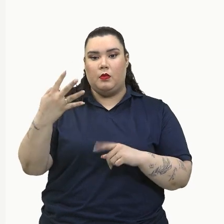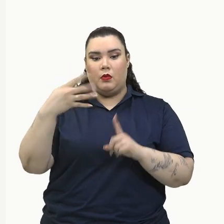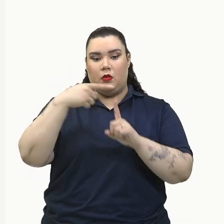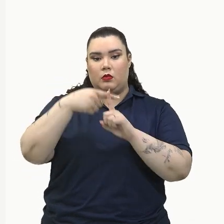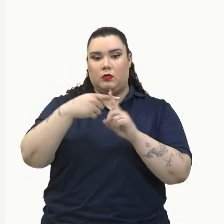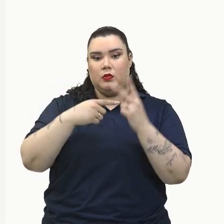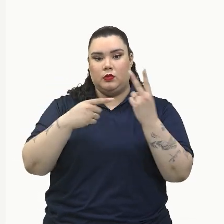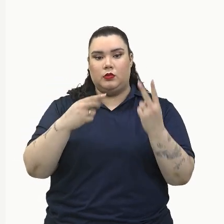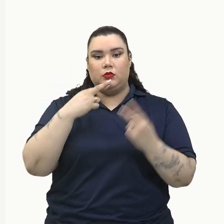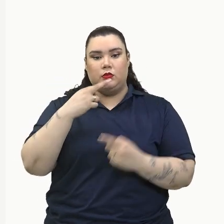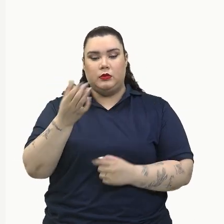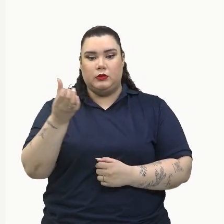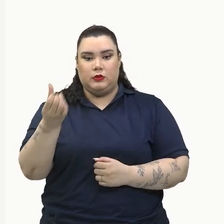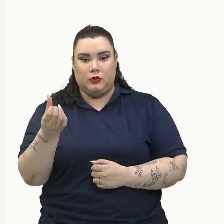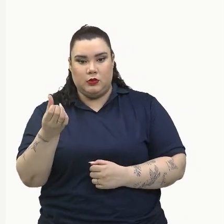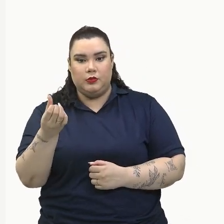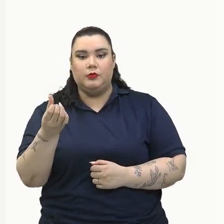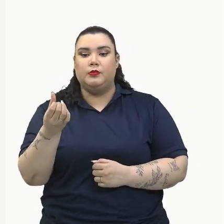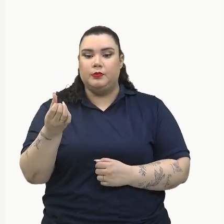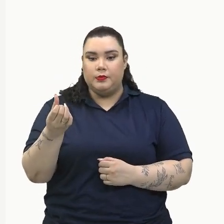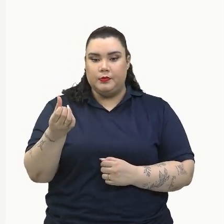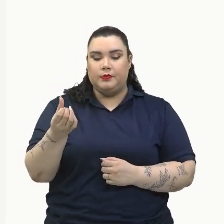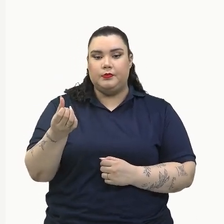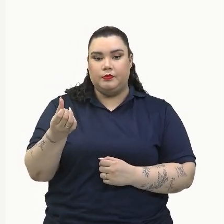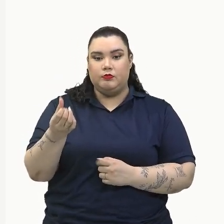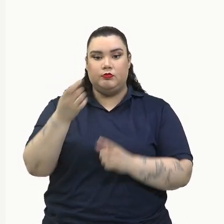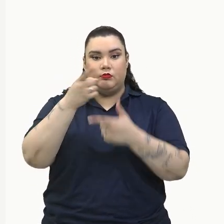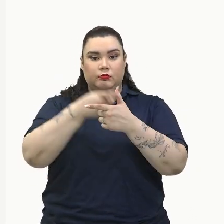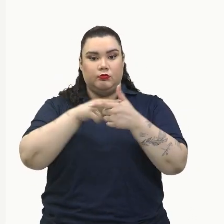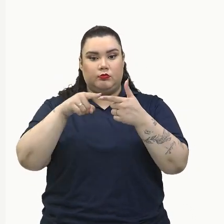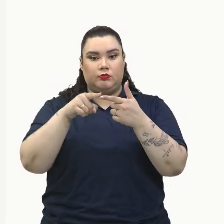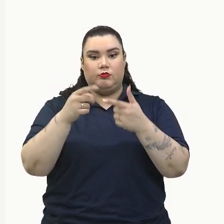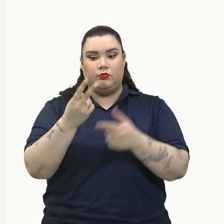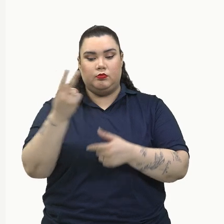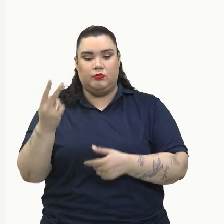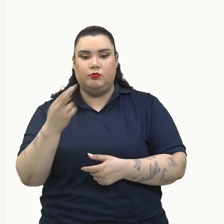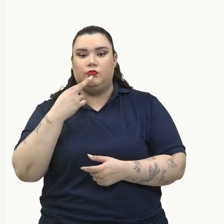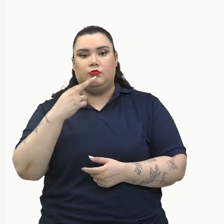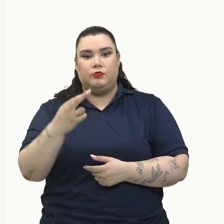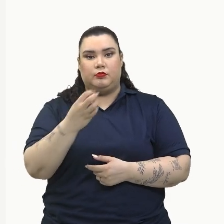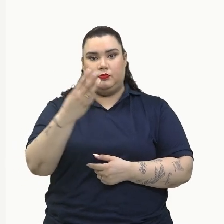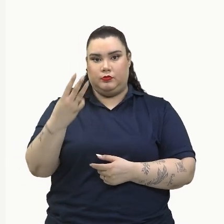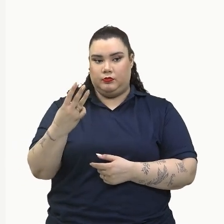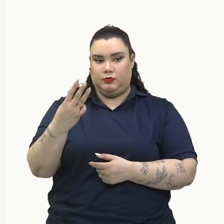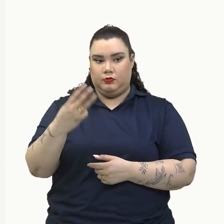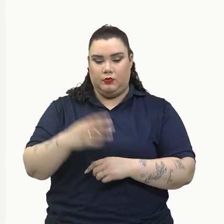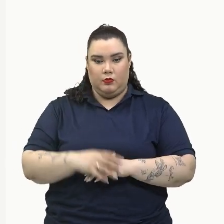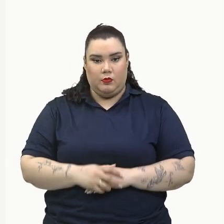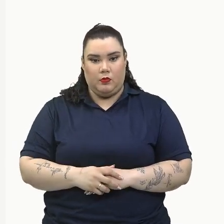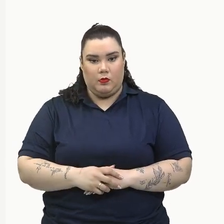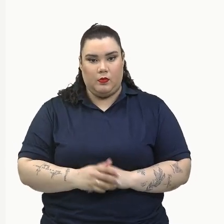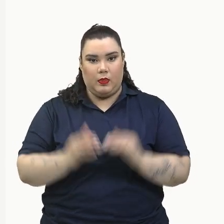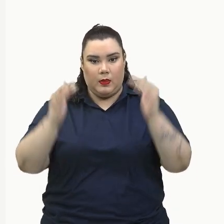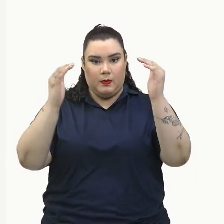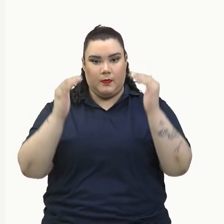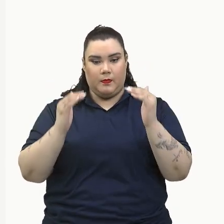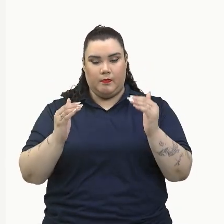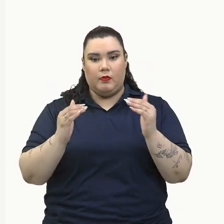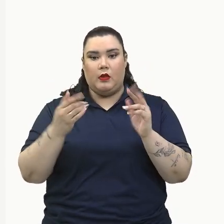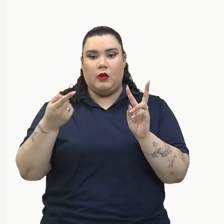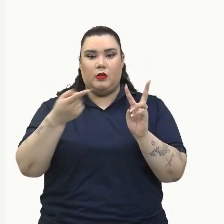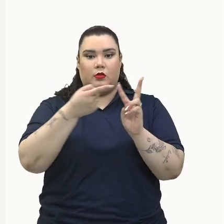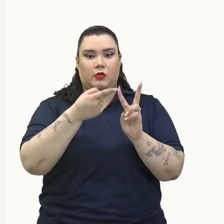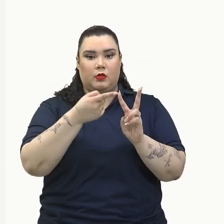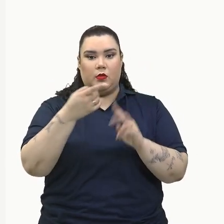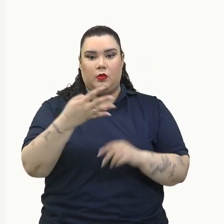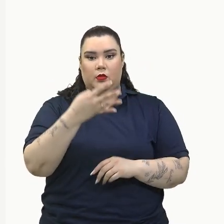2, 6, certo? E 6 dividido por 2, 3. Em seguida, nós vamos ter raiz quadrada